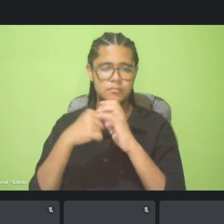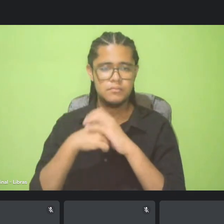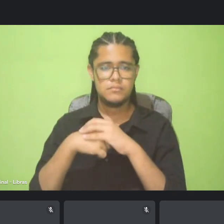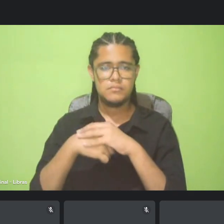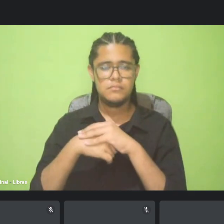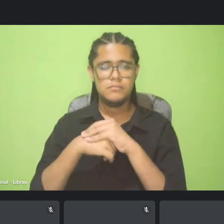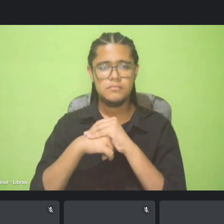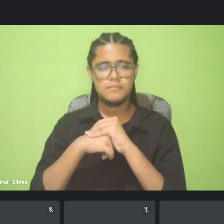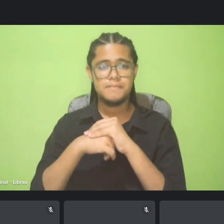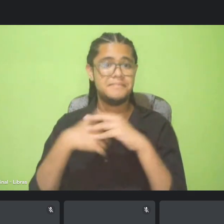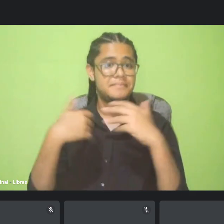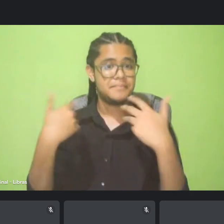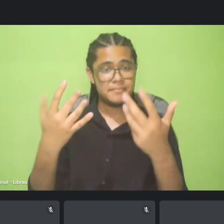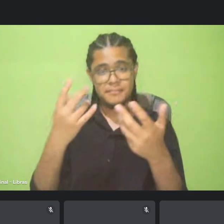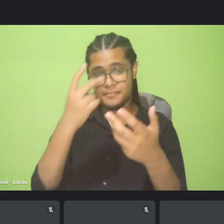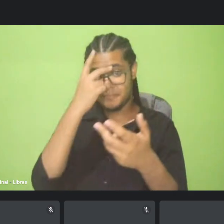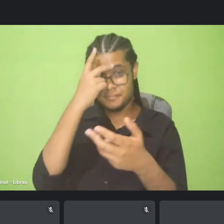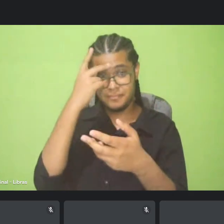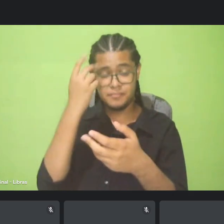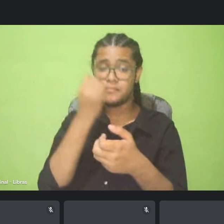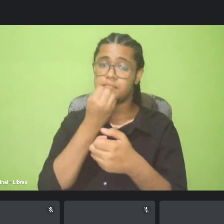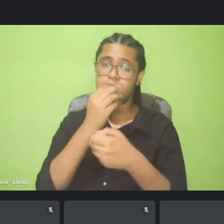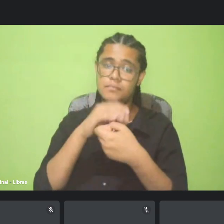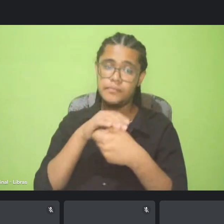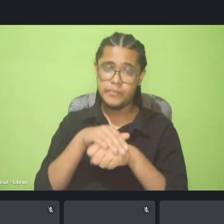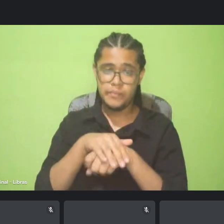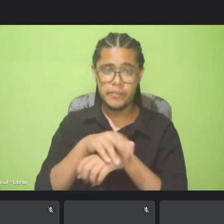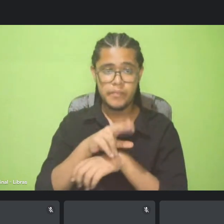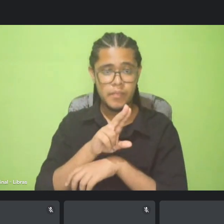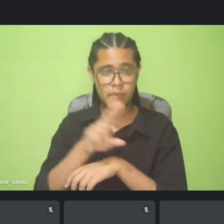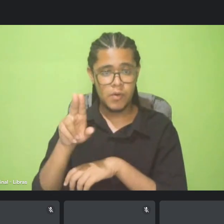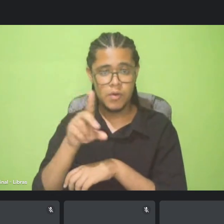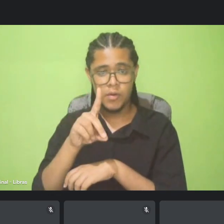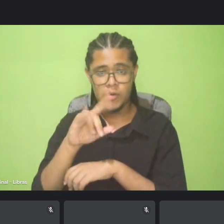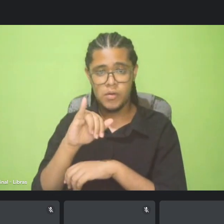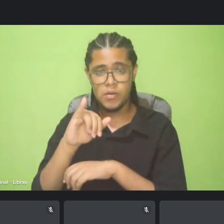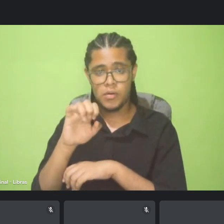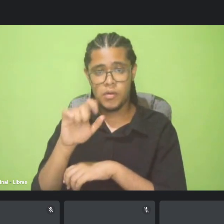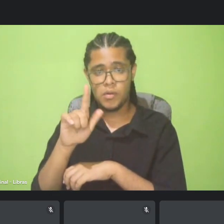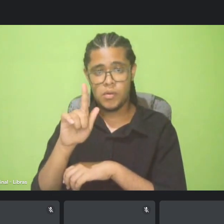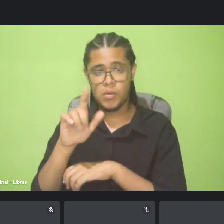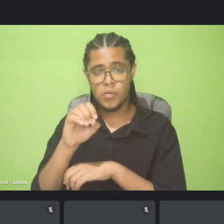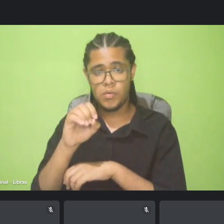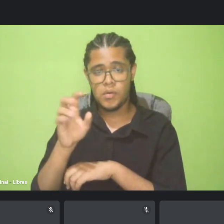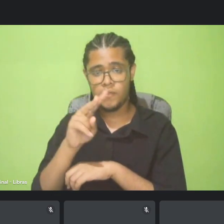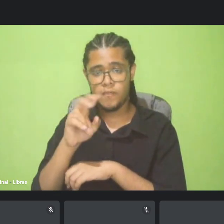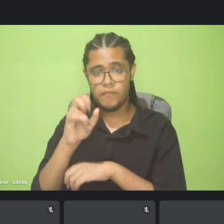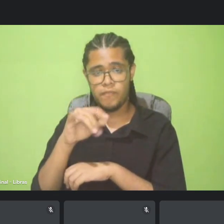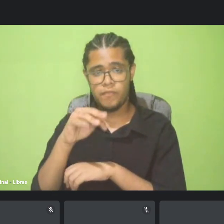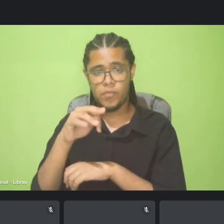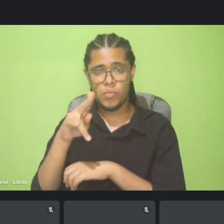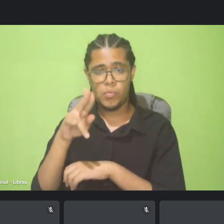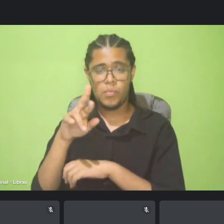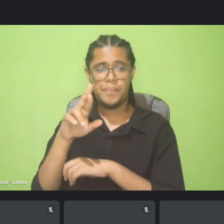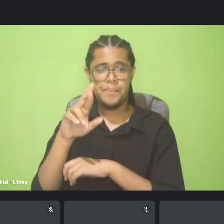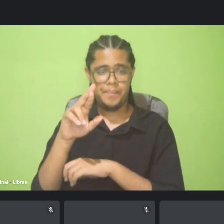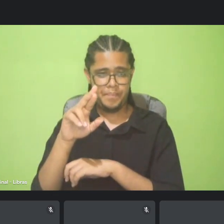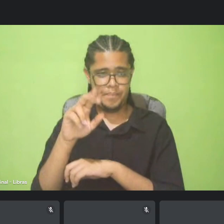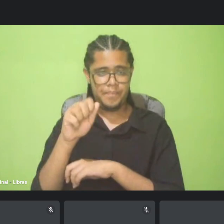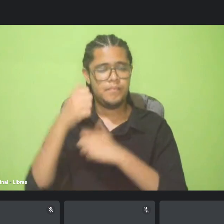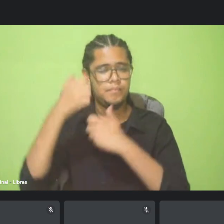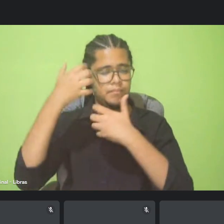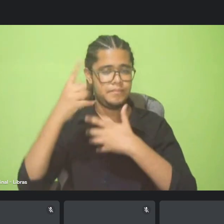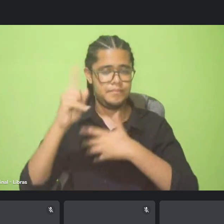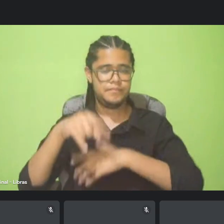Então, pessoal, boa noite. Meu nome é Diego Ventura. Eu estou usando uma camisa branca com algumas